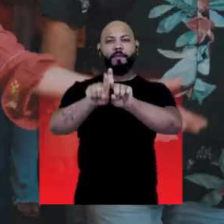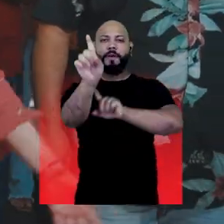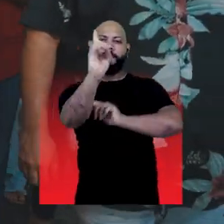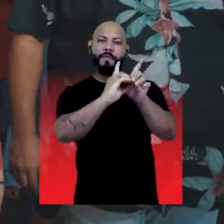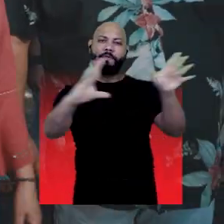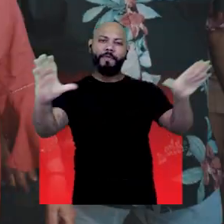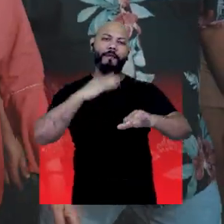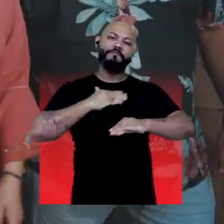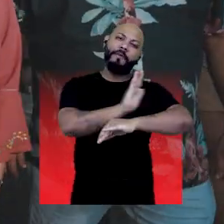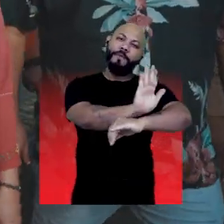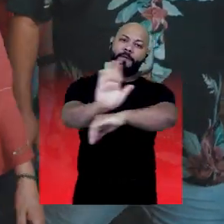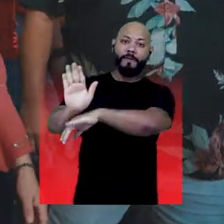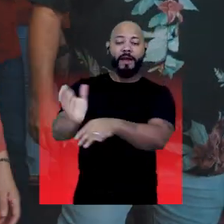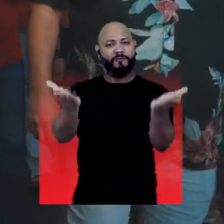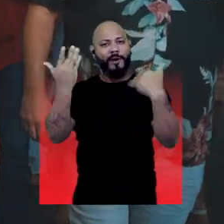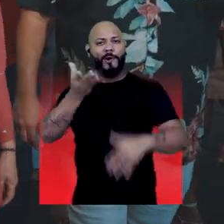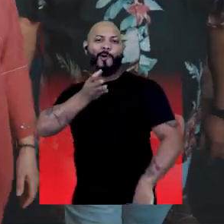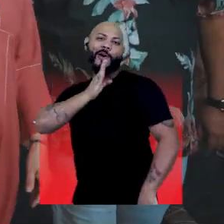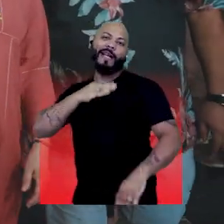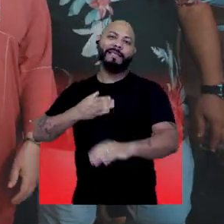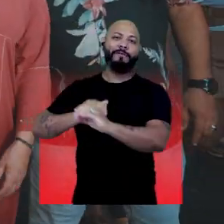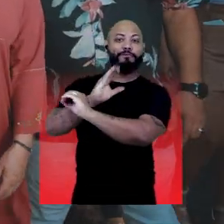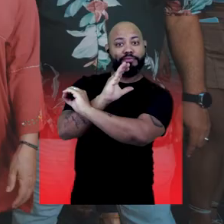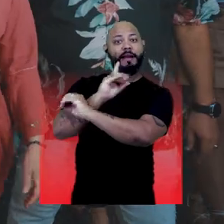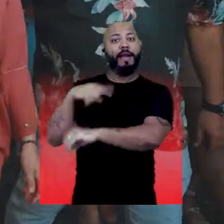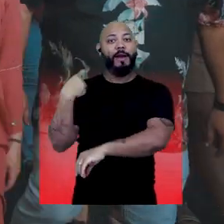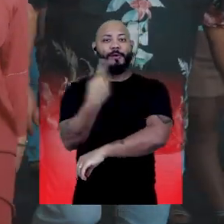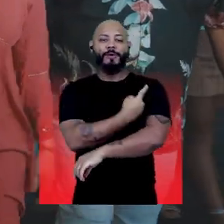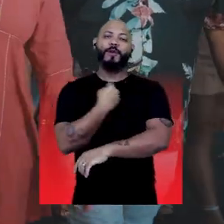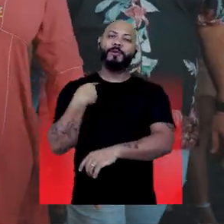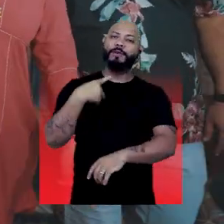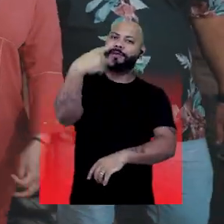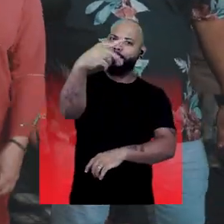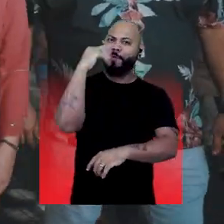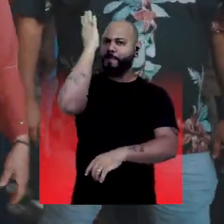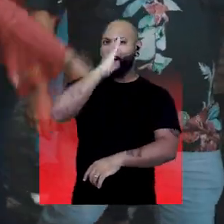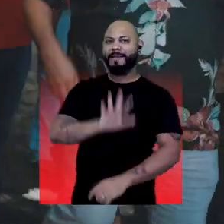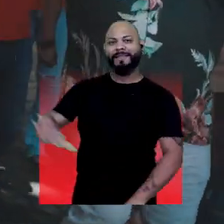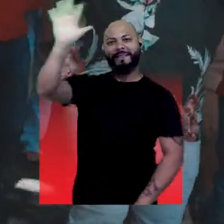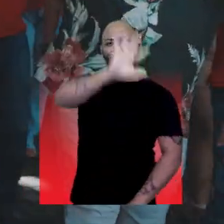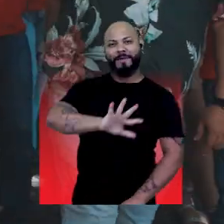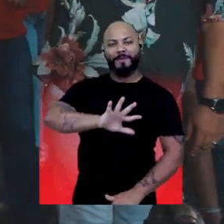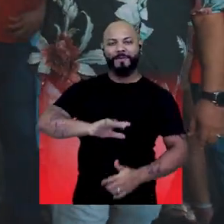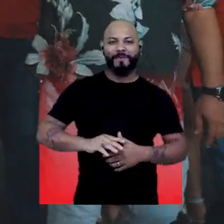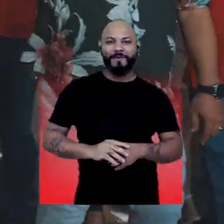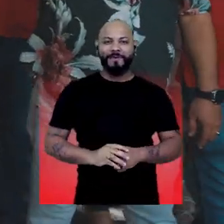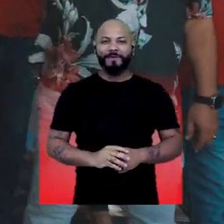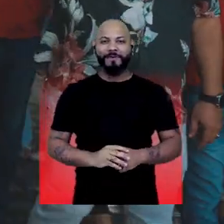democráticas e acolhedoras. Venha para o PCdoB. Ele é seu, é nosso. PCdoB!